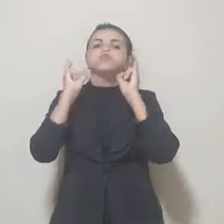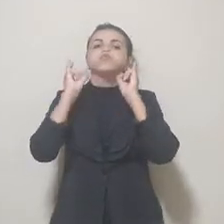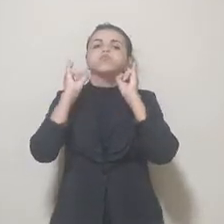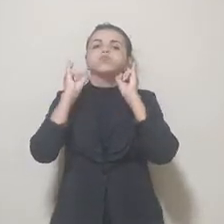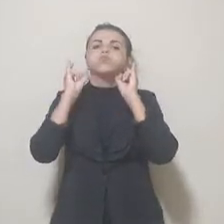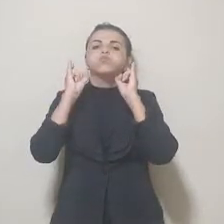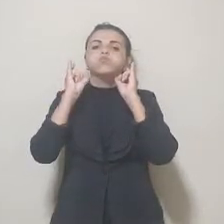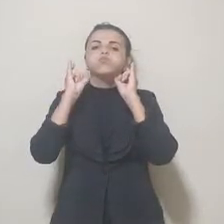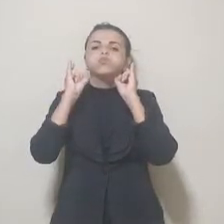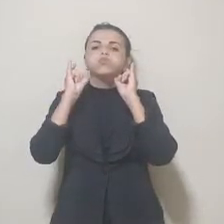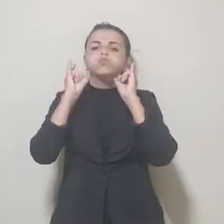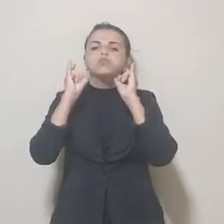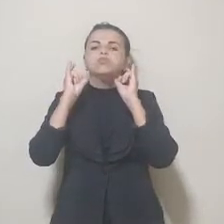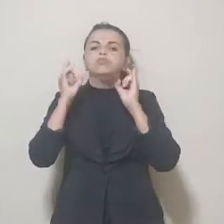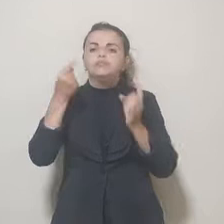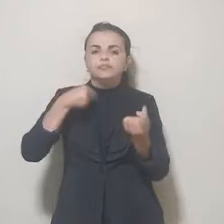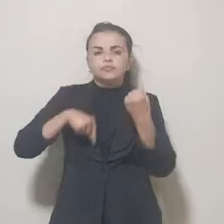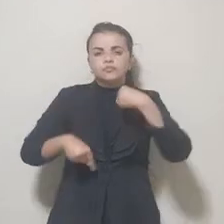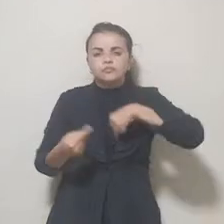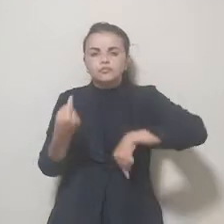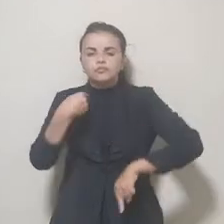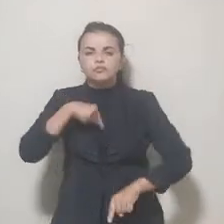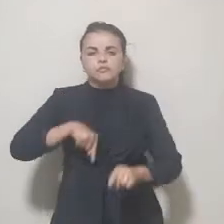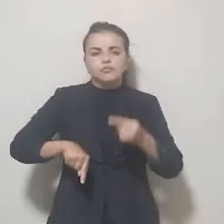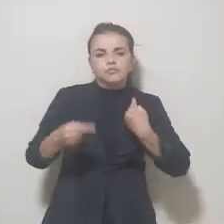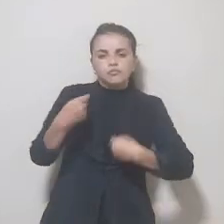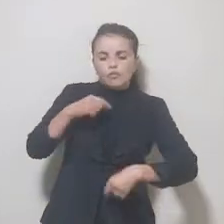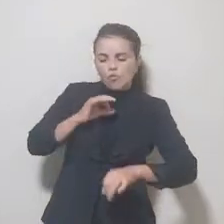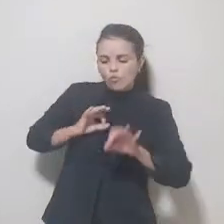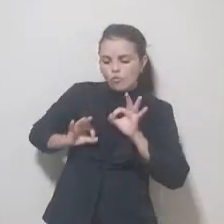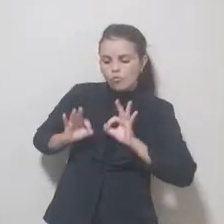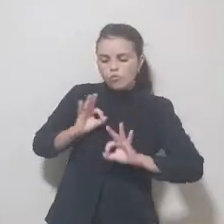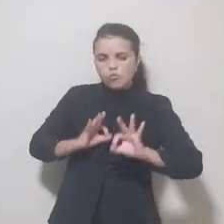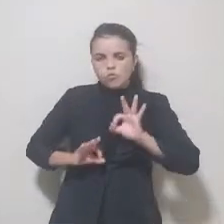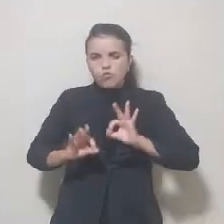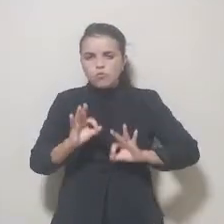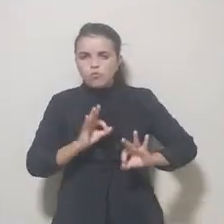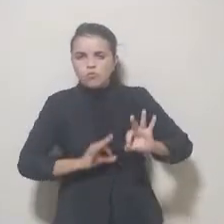de hormônios que conseguem regular